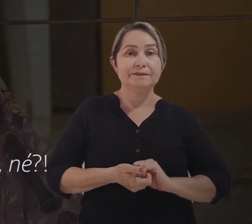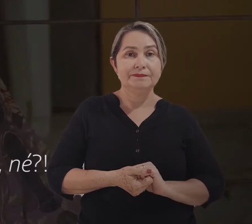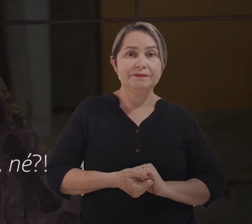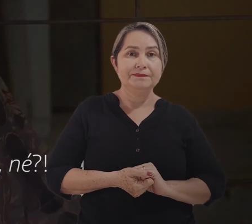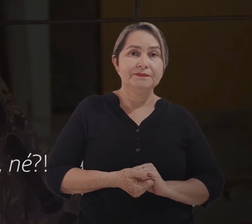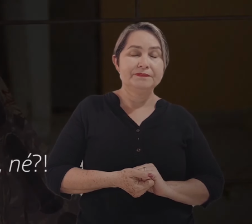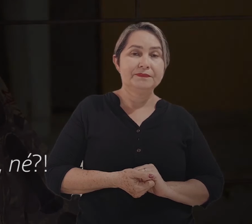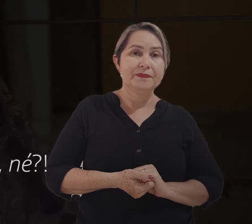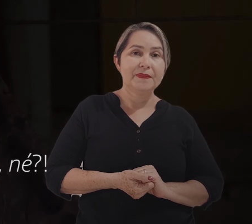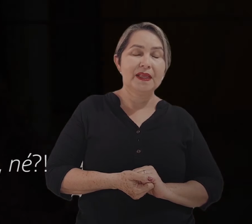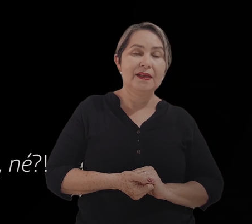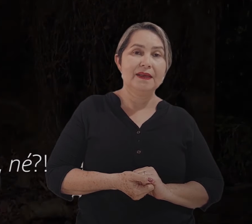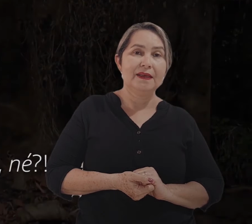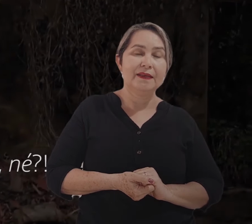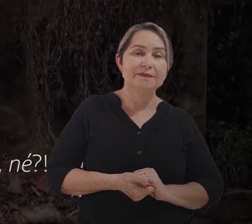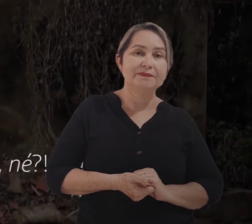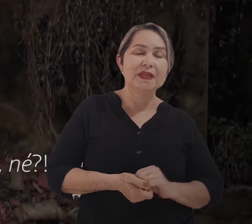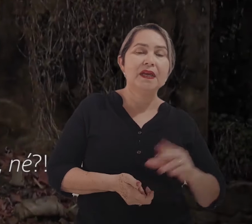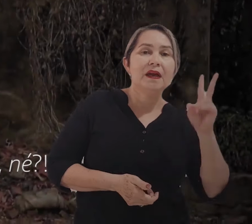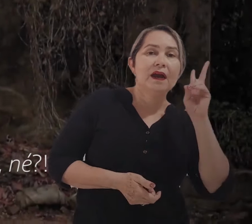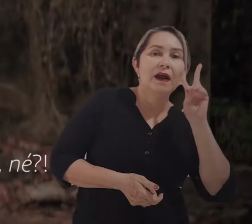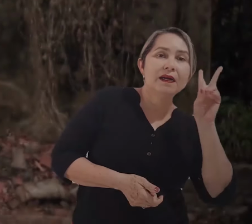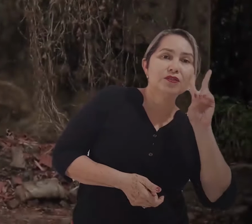É a memória cultural, né?